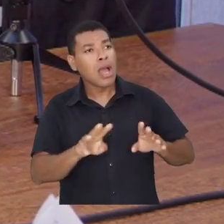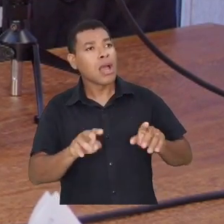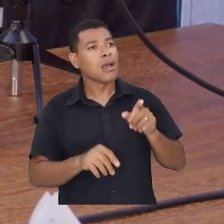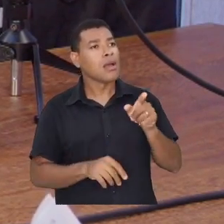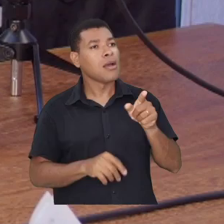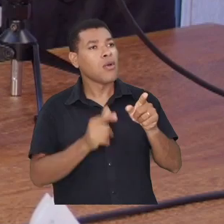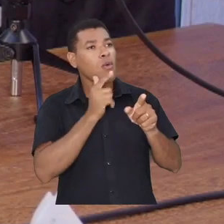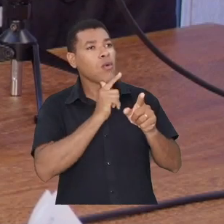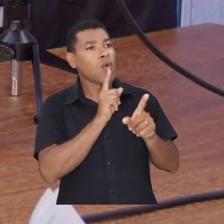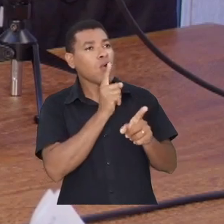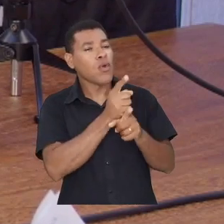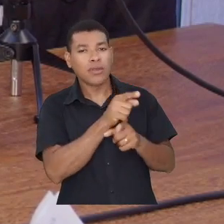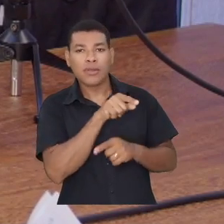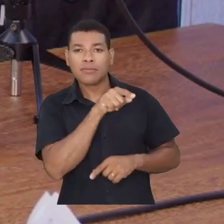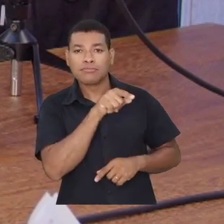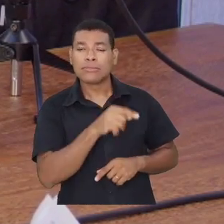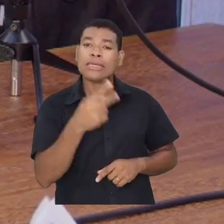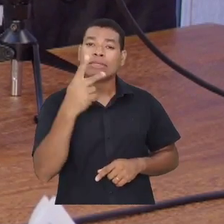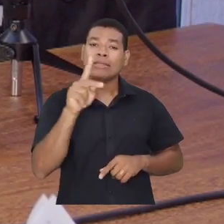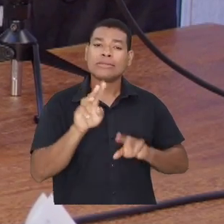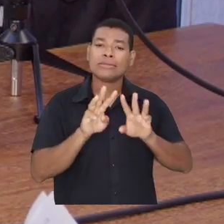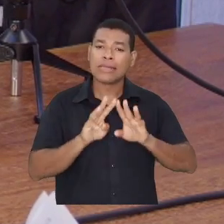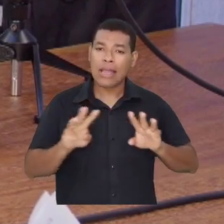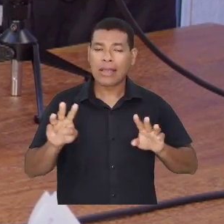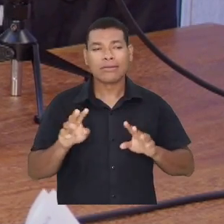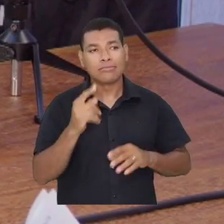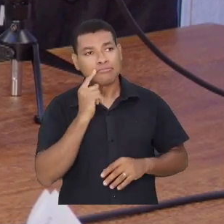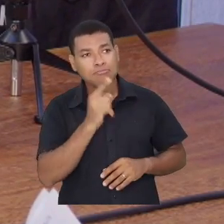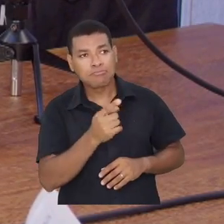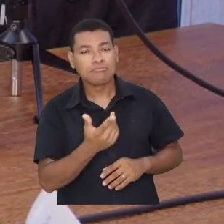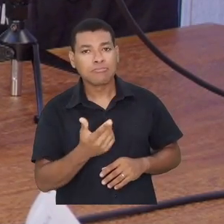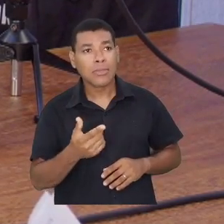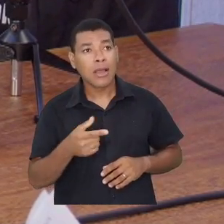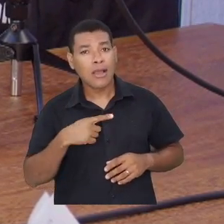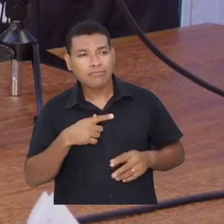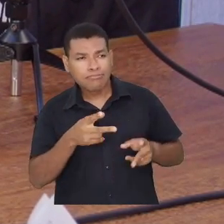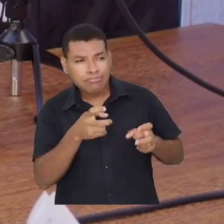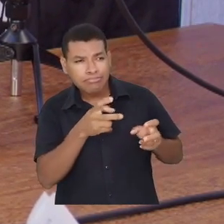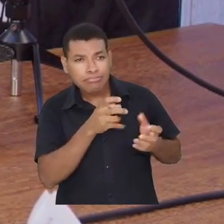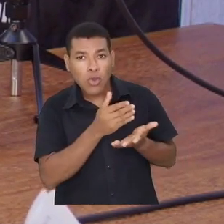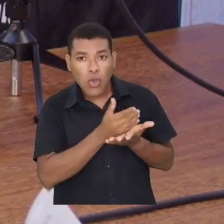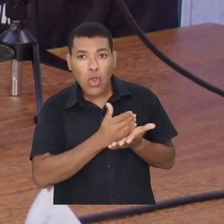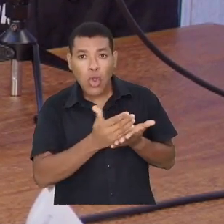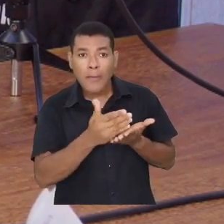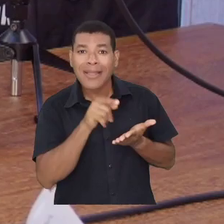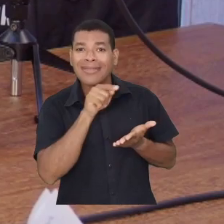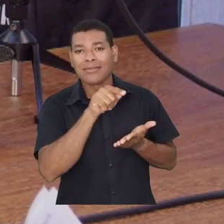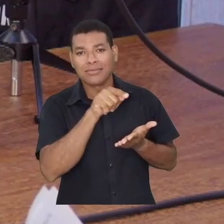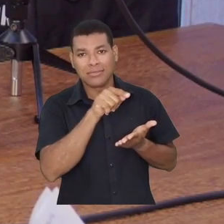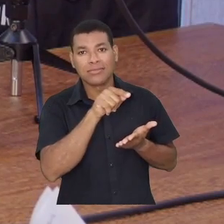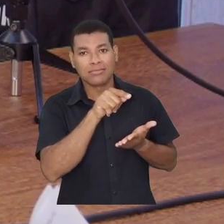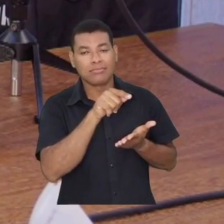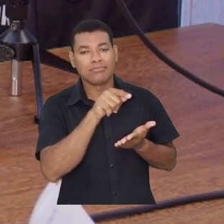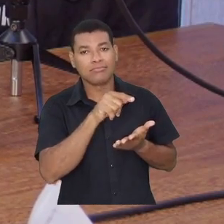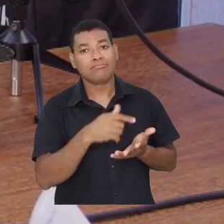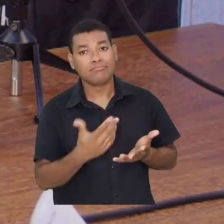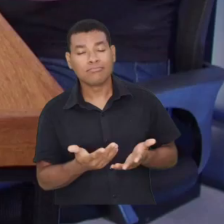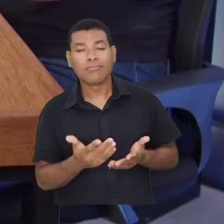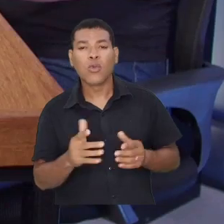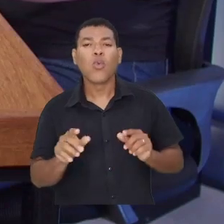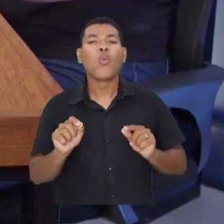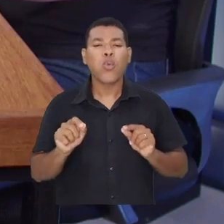plataformas de emprego, ela vai entrar no seu site. Então, essas percepções, elas já começam a ser criadas a partir daí. Uhum. Né?